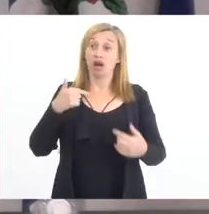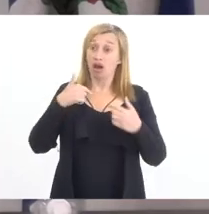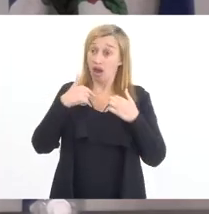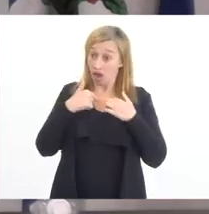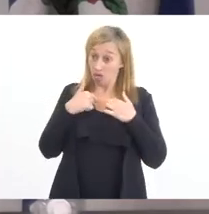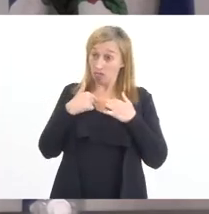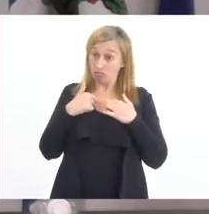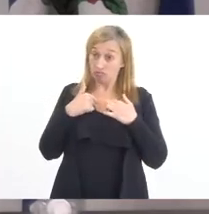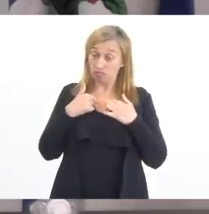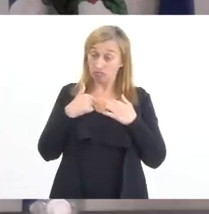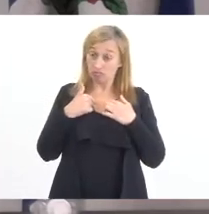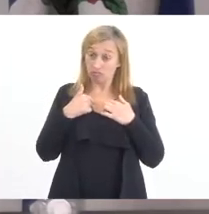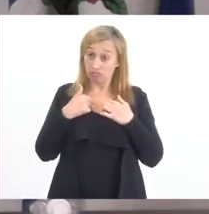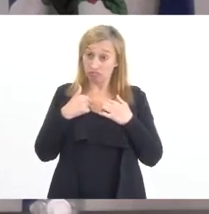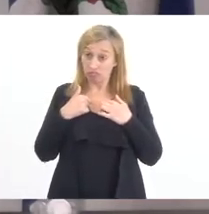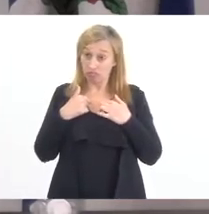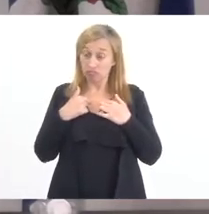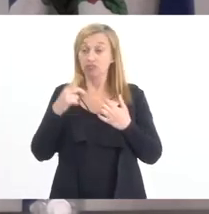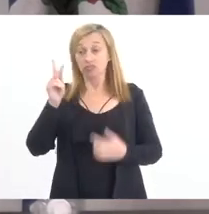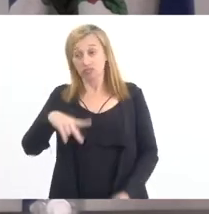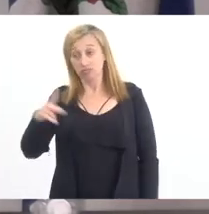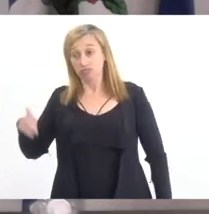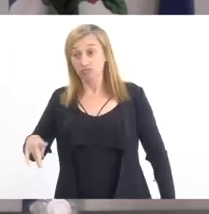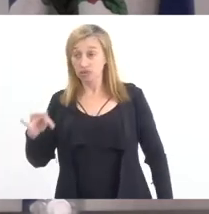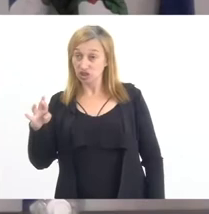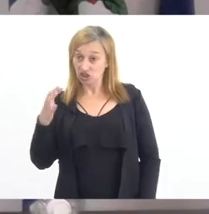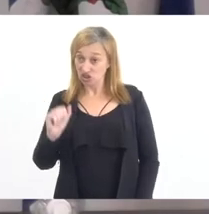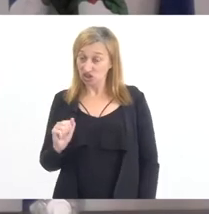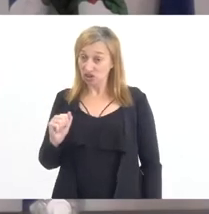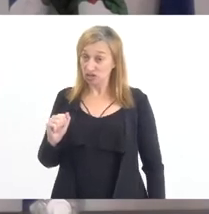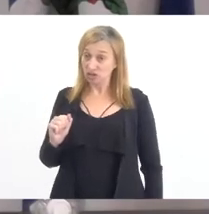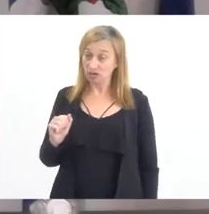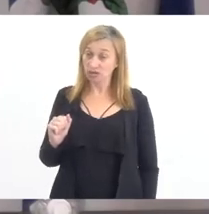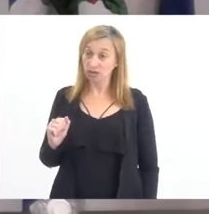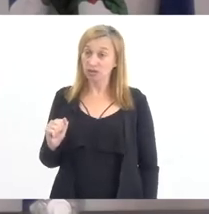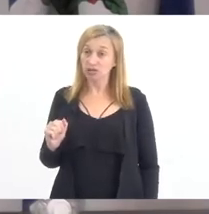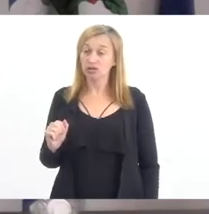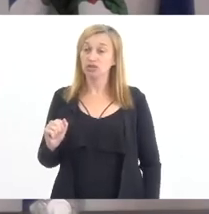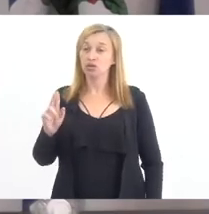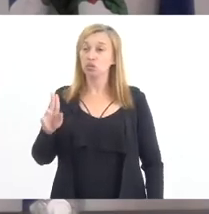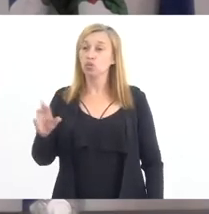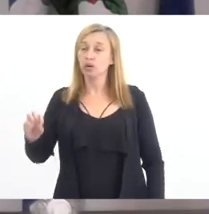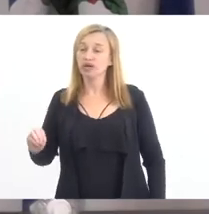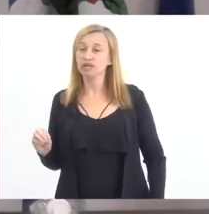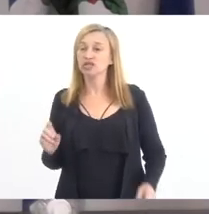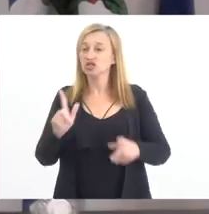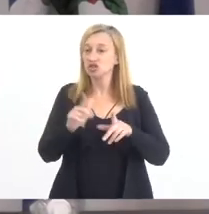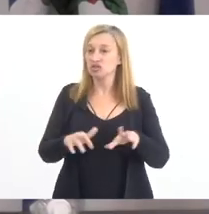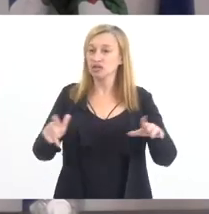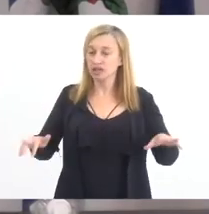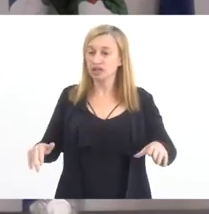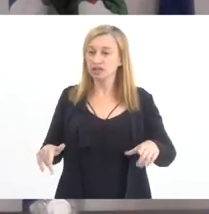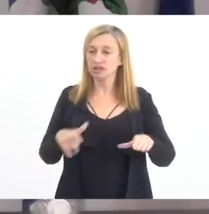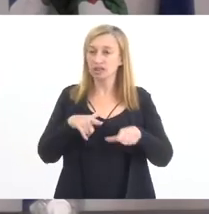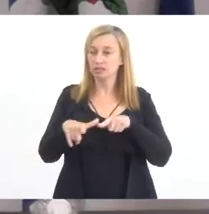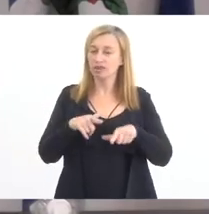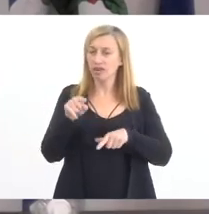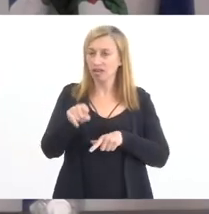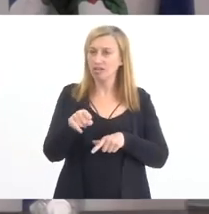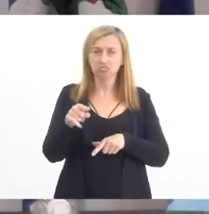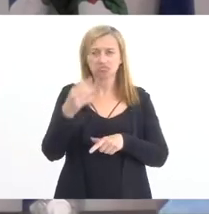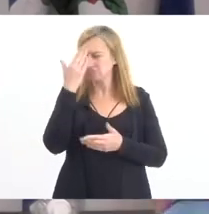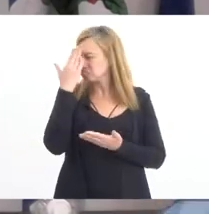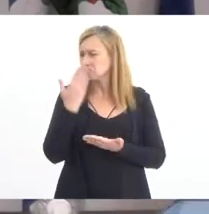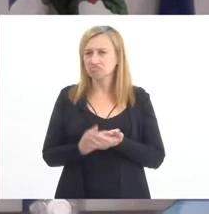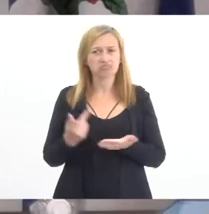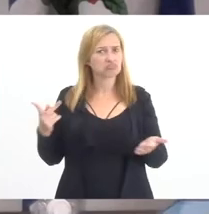como professora Cristina, estando na gestão na UESO, participando de diferentes gestões há 9 anos, não acredito que